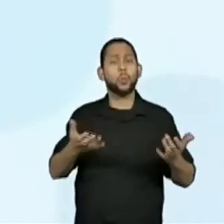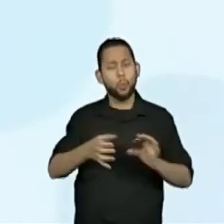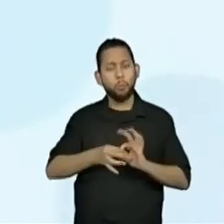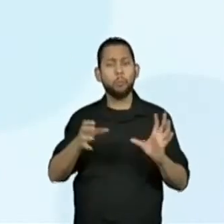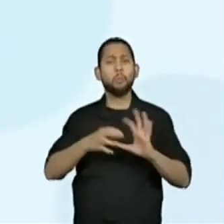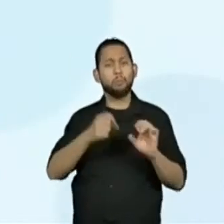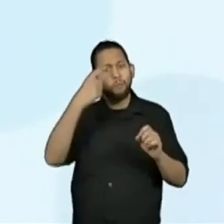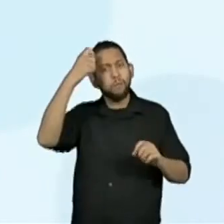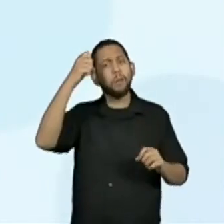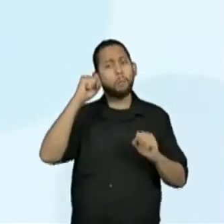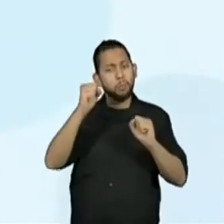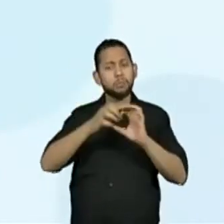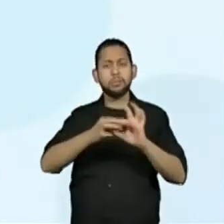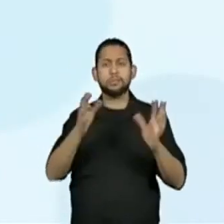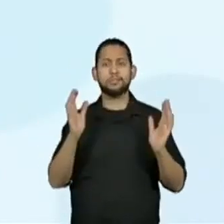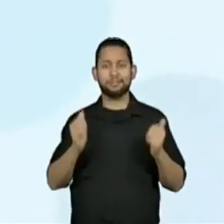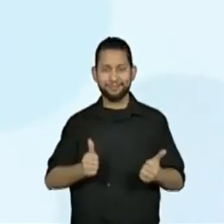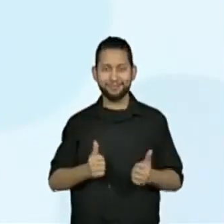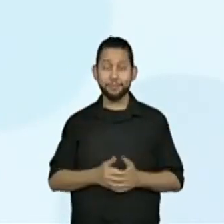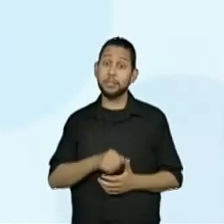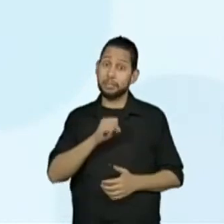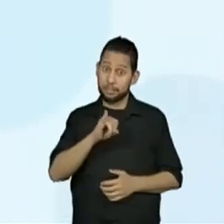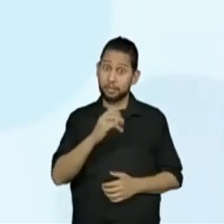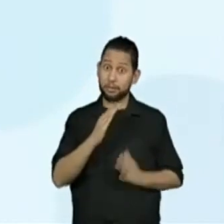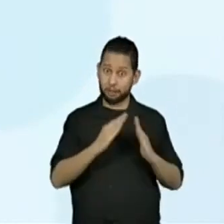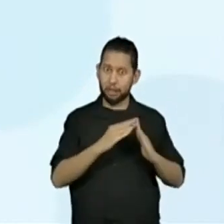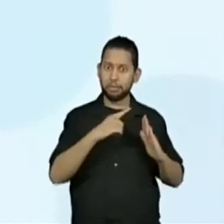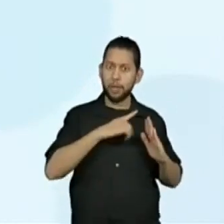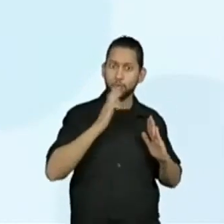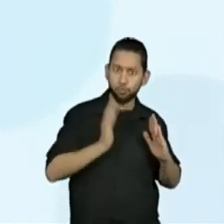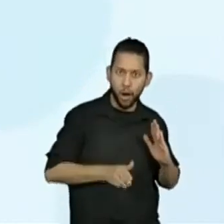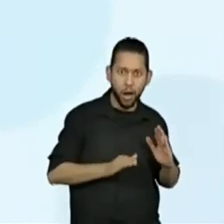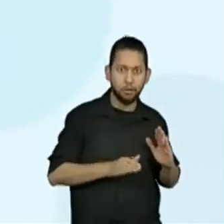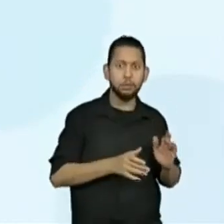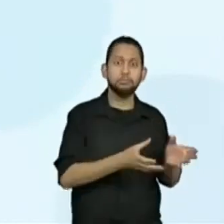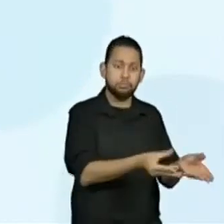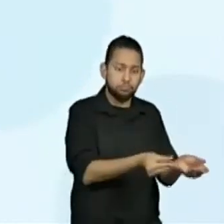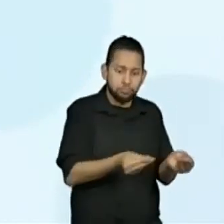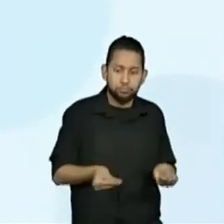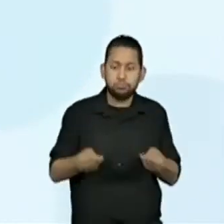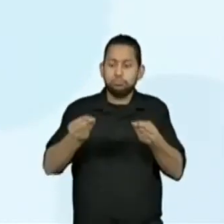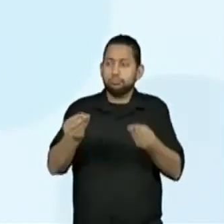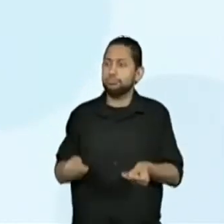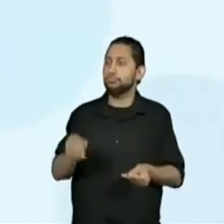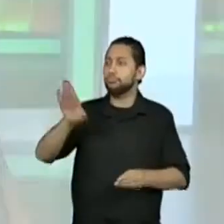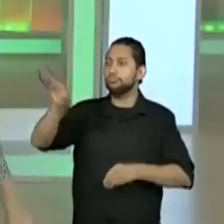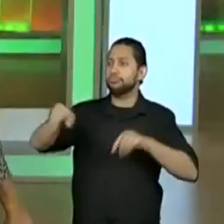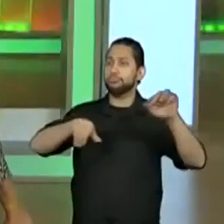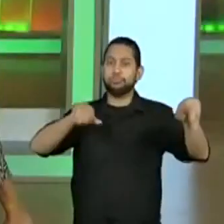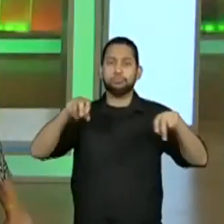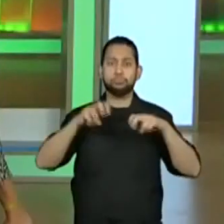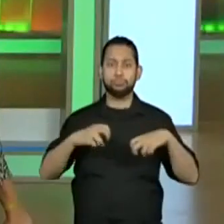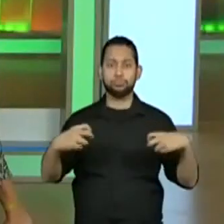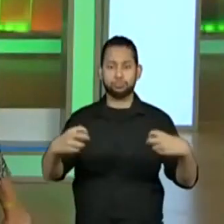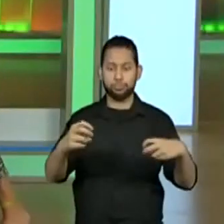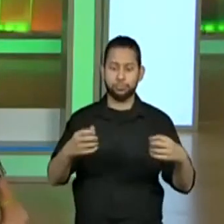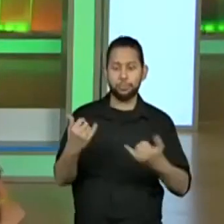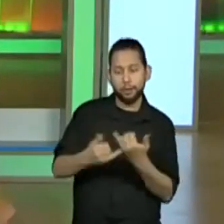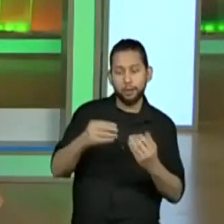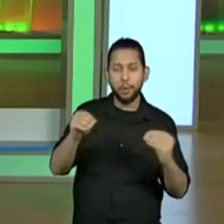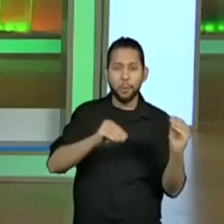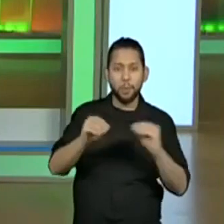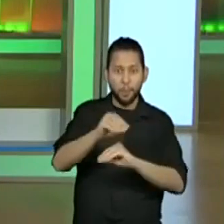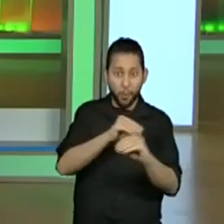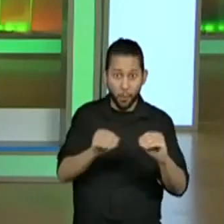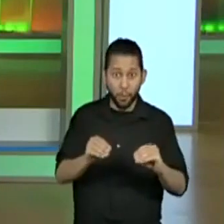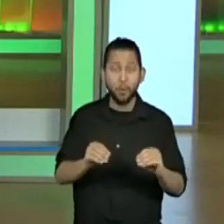tabuleiro. Então, ó, vamos lá. Se você já tiver, você pode jogar o jogo de tabuleiro da sua casa, que você já tem lá, registre e poste